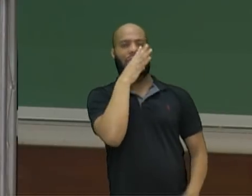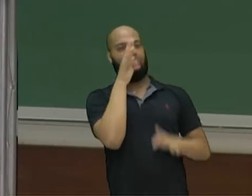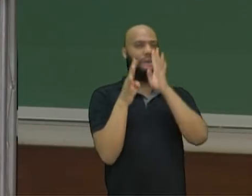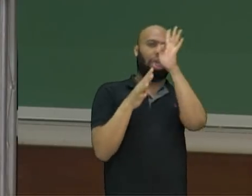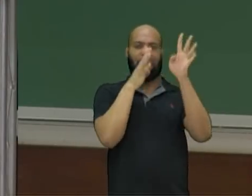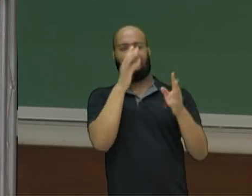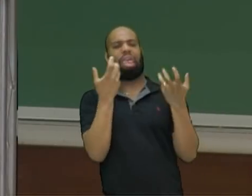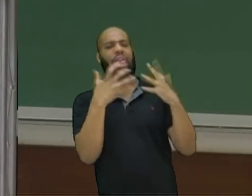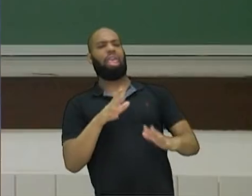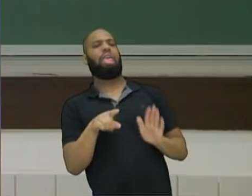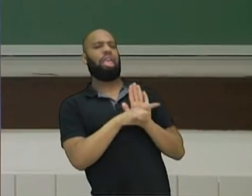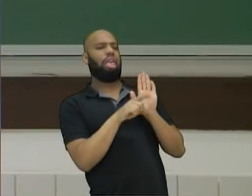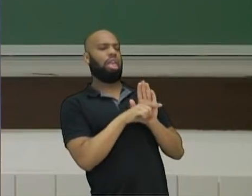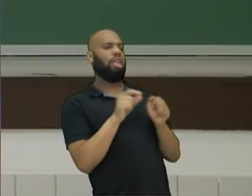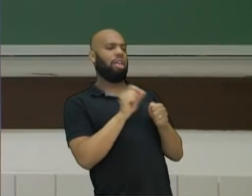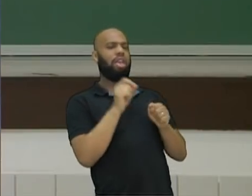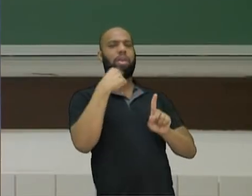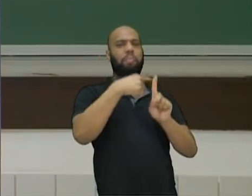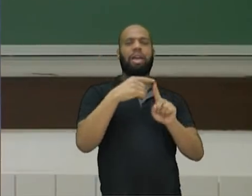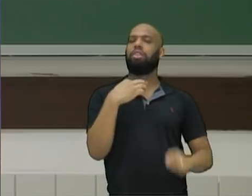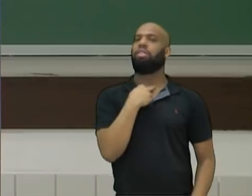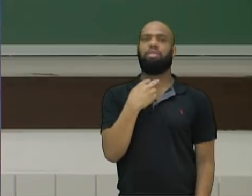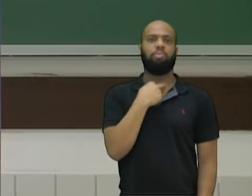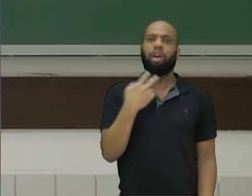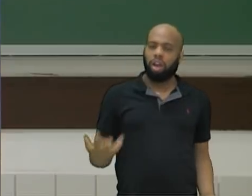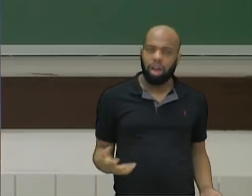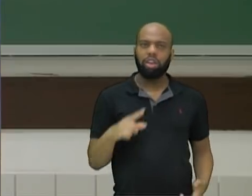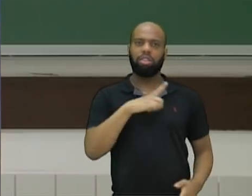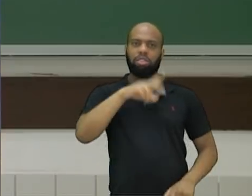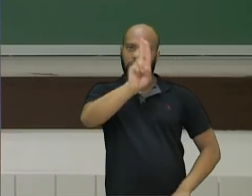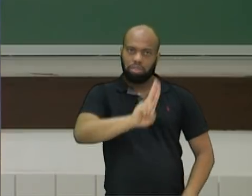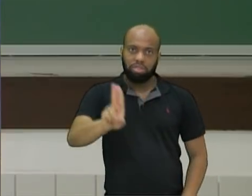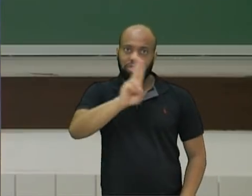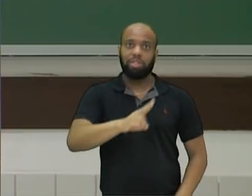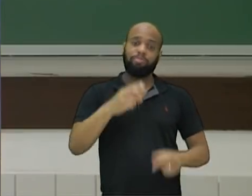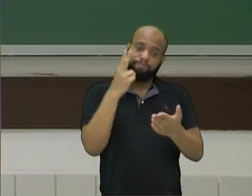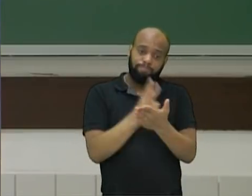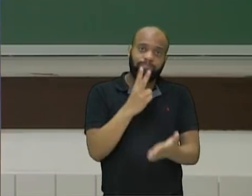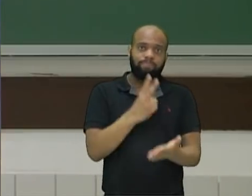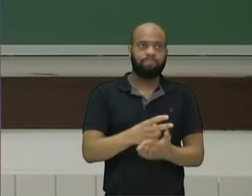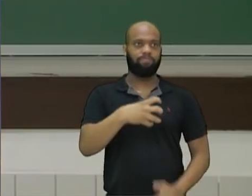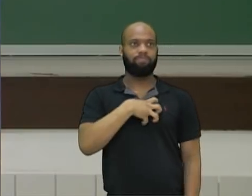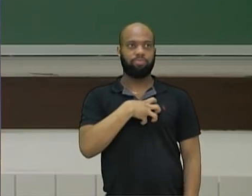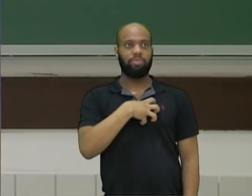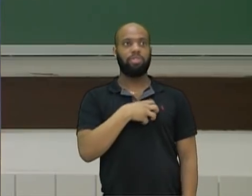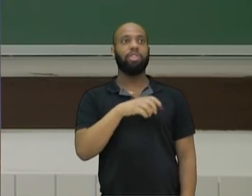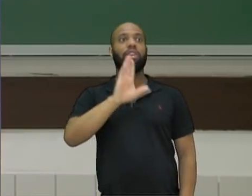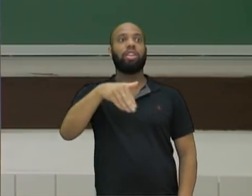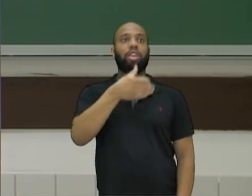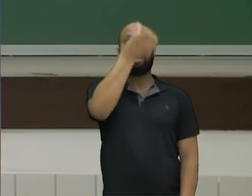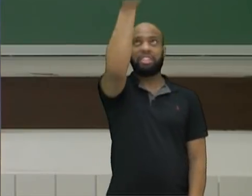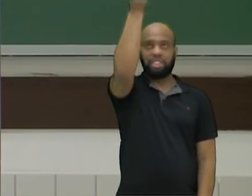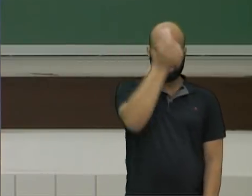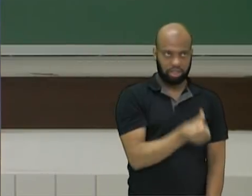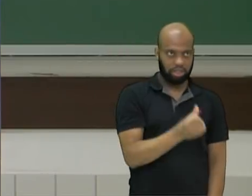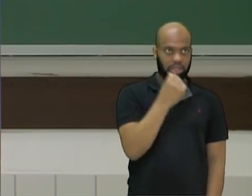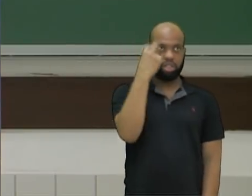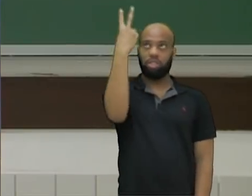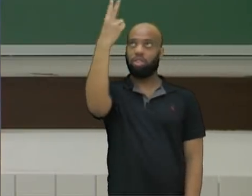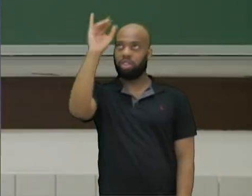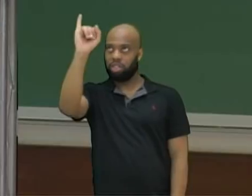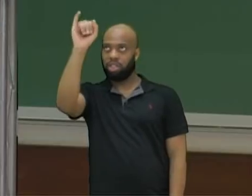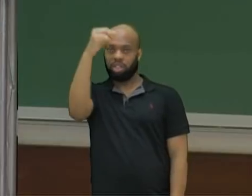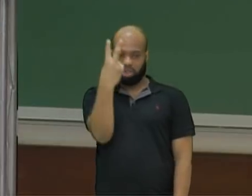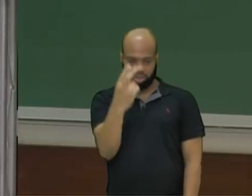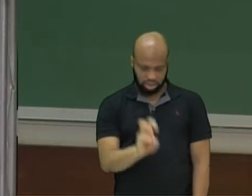usar negativo, vou deixar positivo. Não, você simplesmente repete. Então, o 6 veio 6, o 2i veio